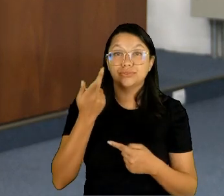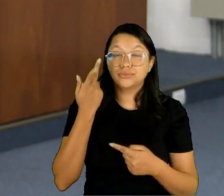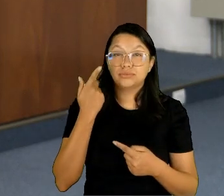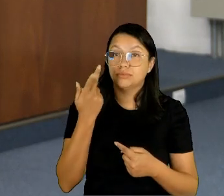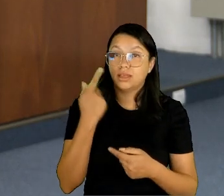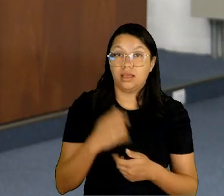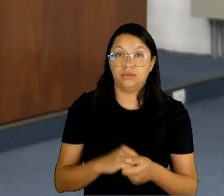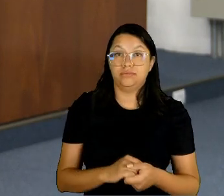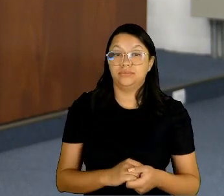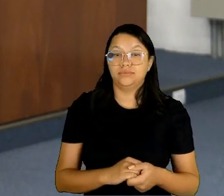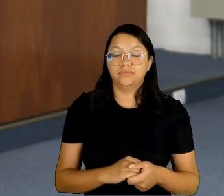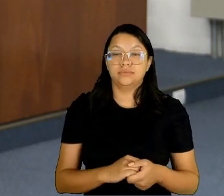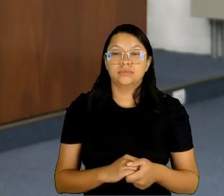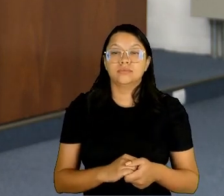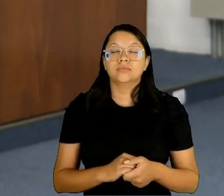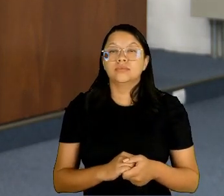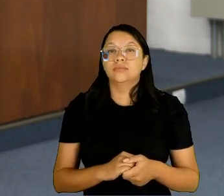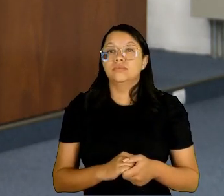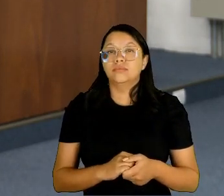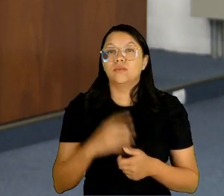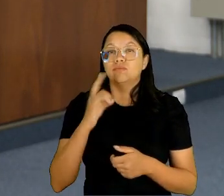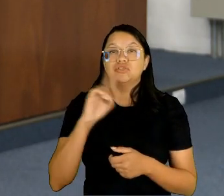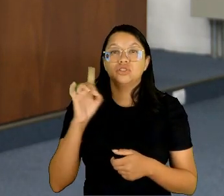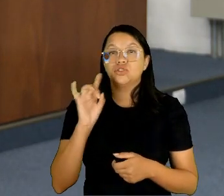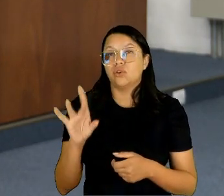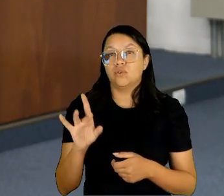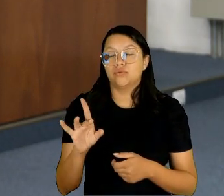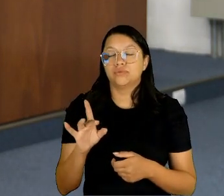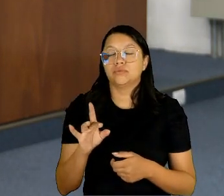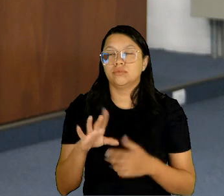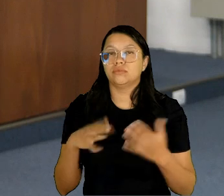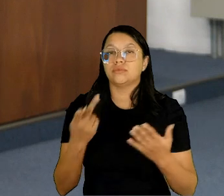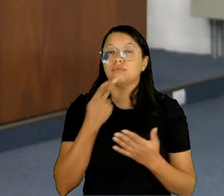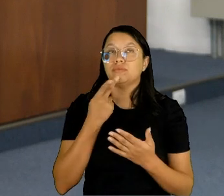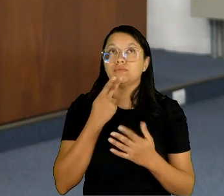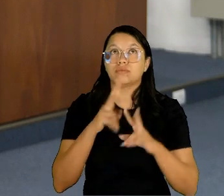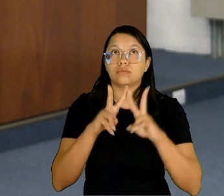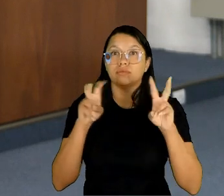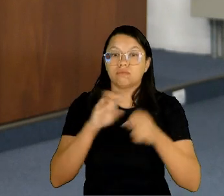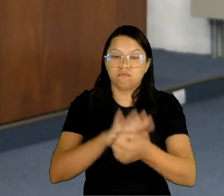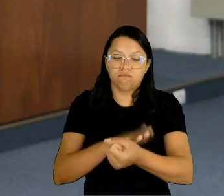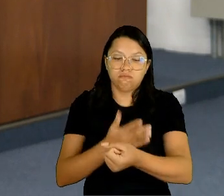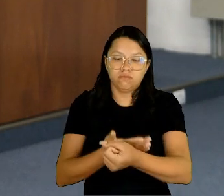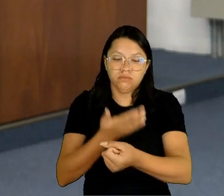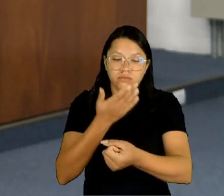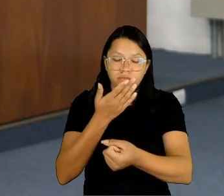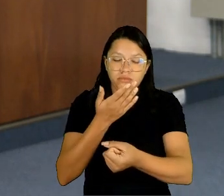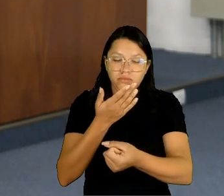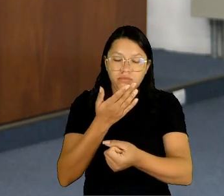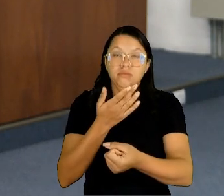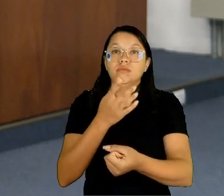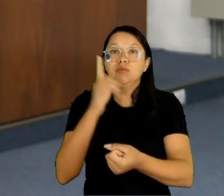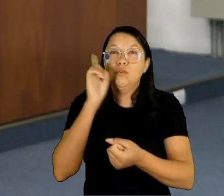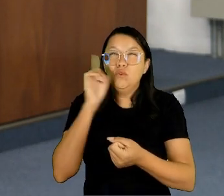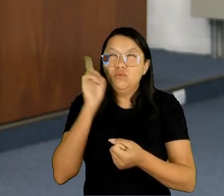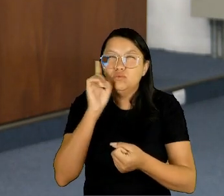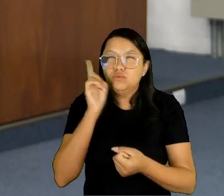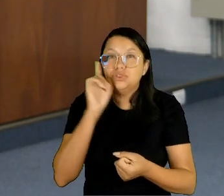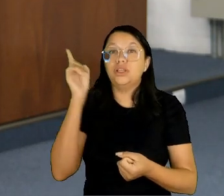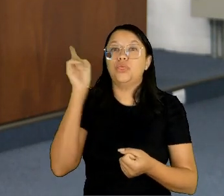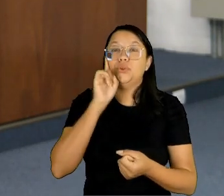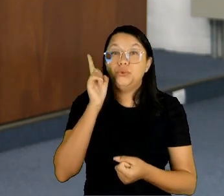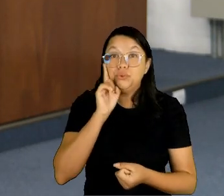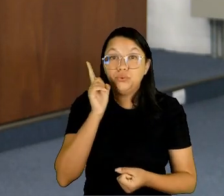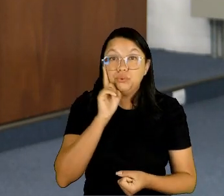do corpo a esse estresse que o corpo sentiu, como por exemplo uma dor. Quando a gente fala de hipertensão arterial, a gente está falando de pressão